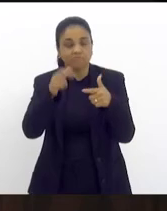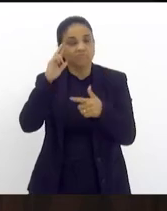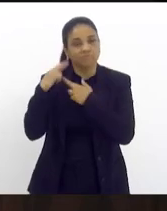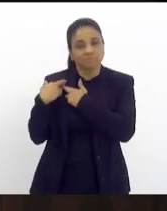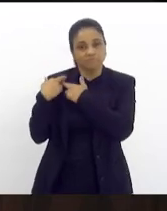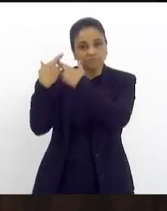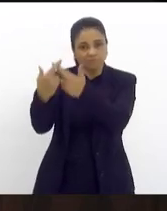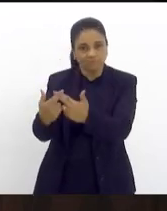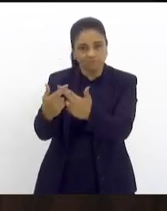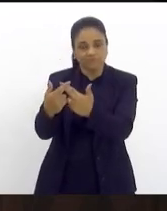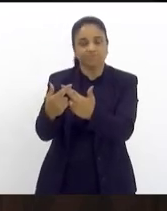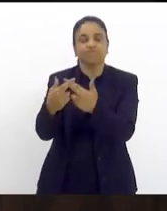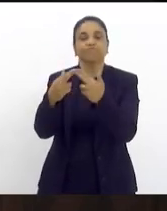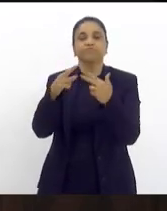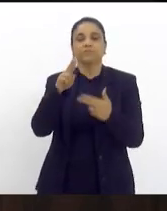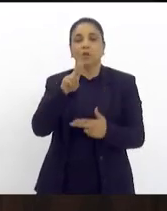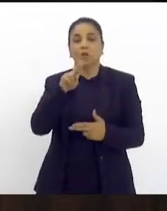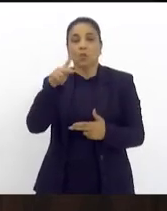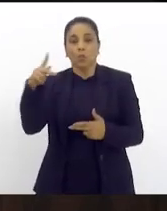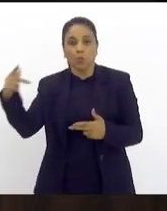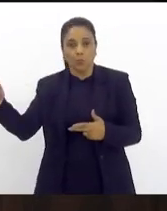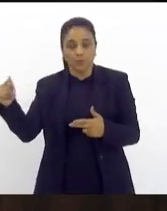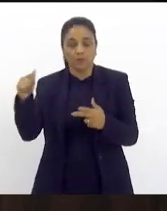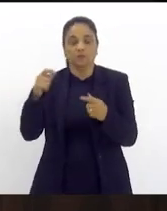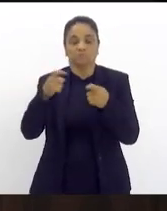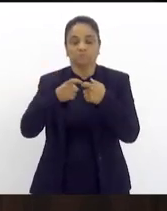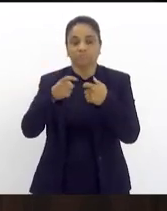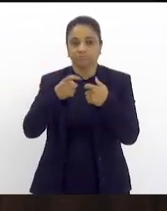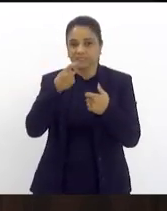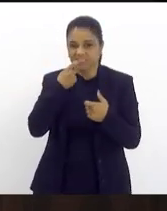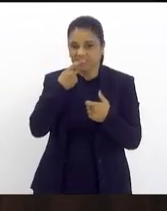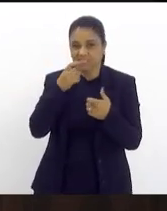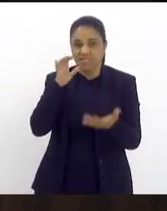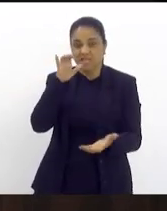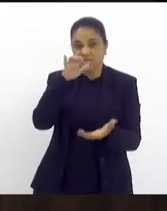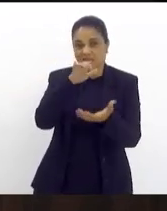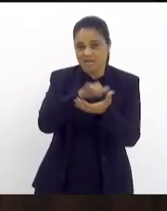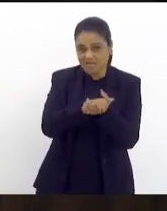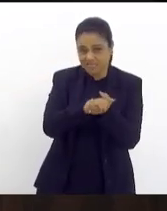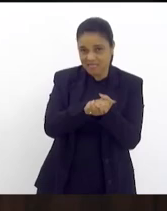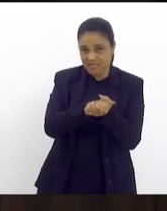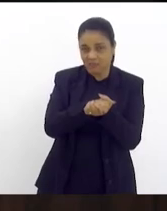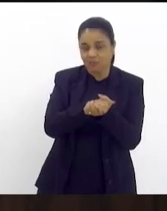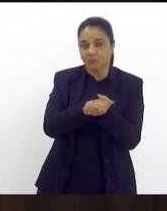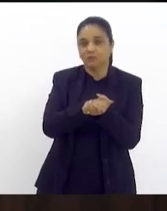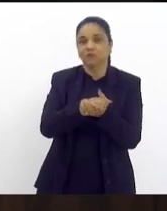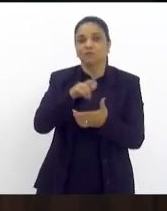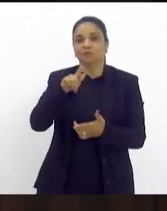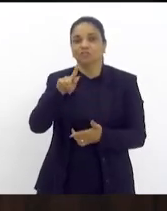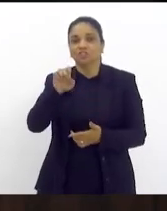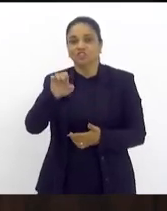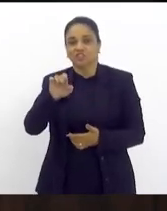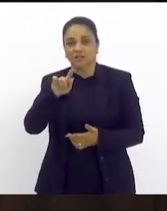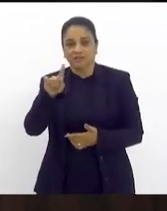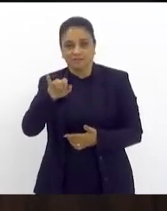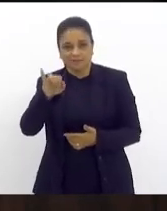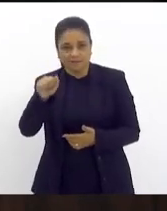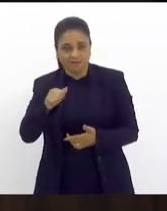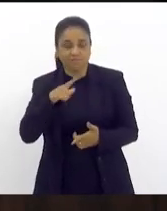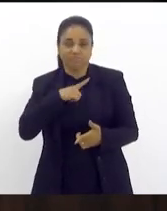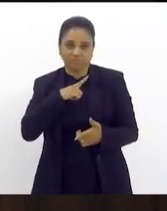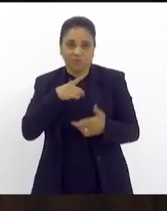UPA. Casado com a itaguaiense Jéssica, com quem tem uma filha, a Maria